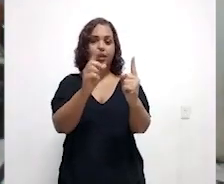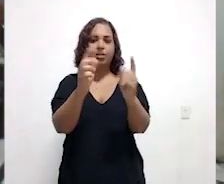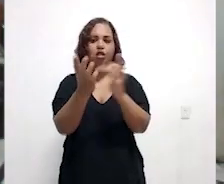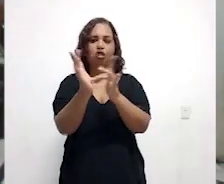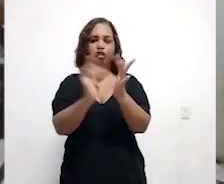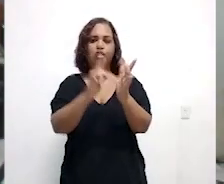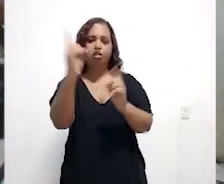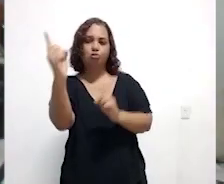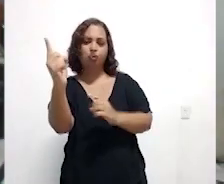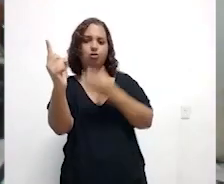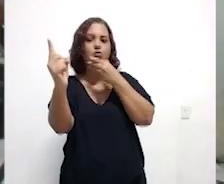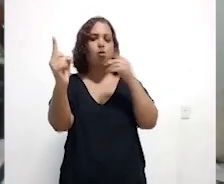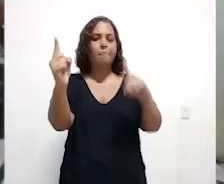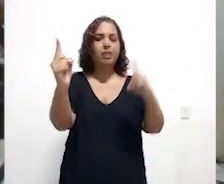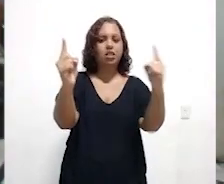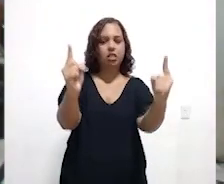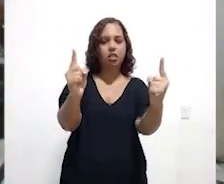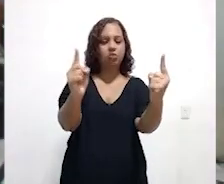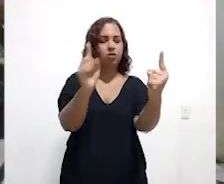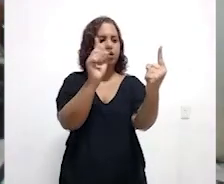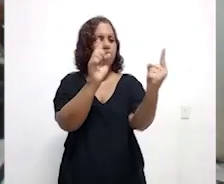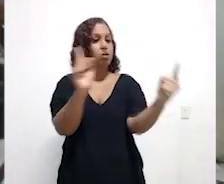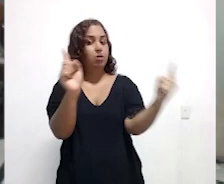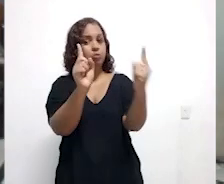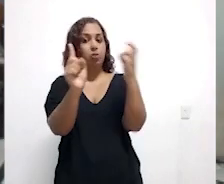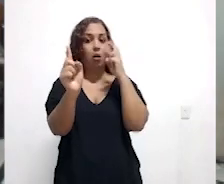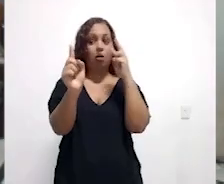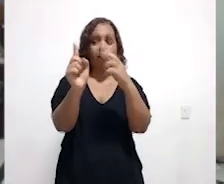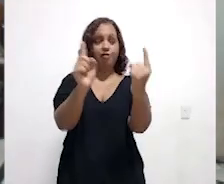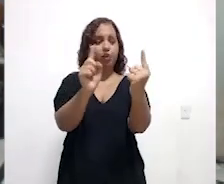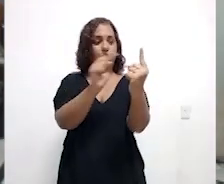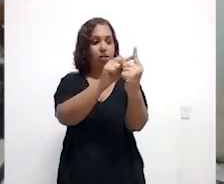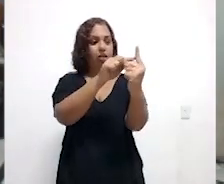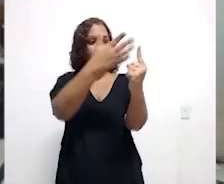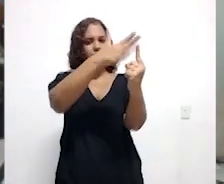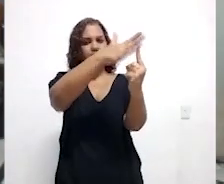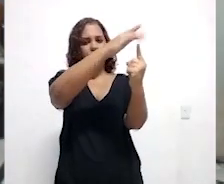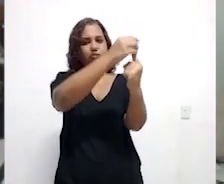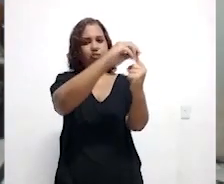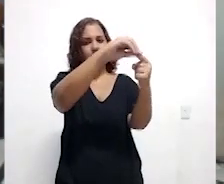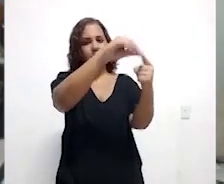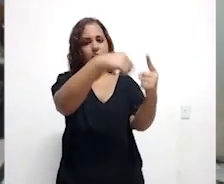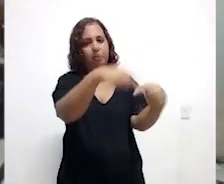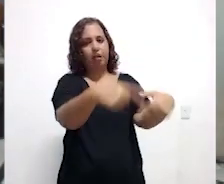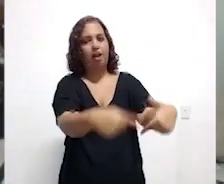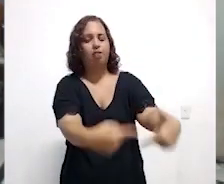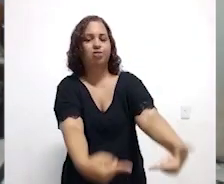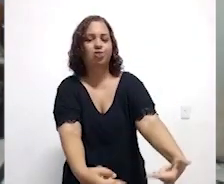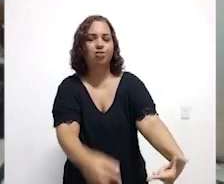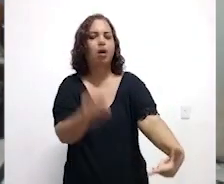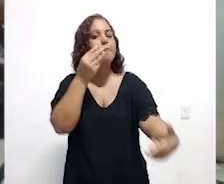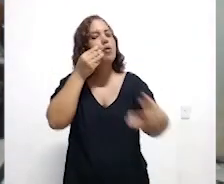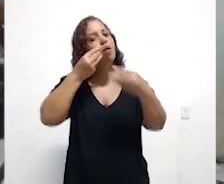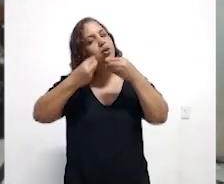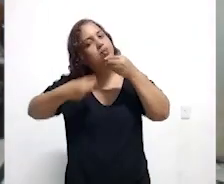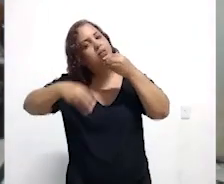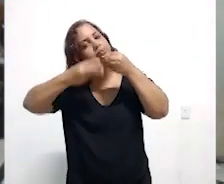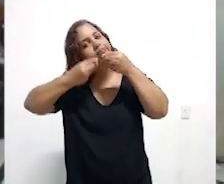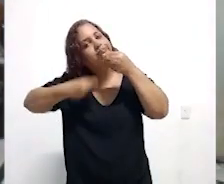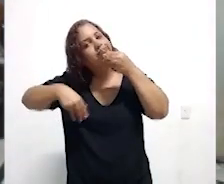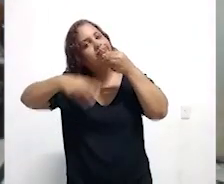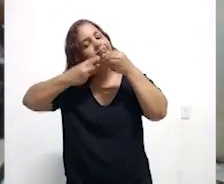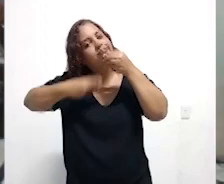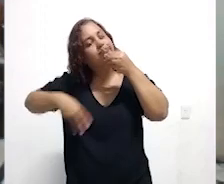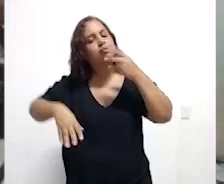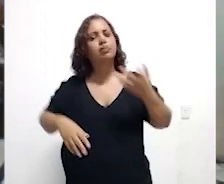Este caiu no chão e começou a rolar, espumando pela boca. Jesus perguntou ao pai do menino: